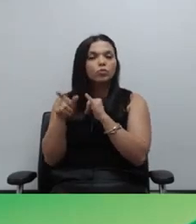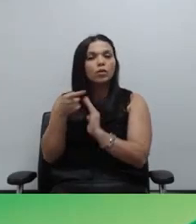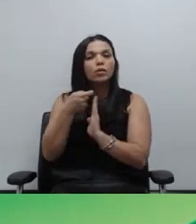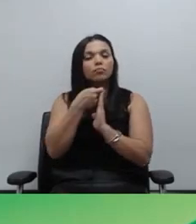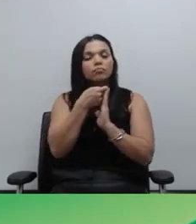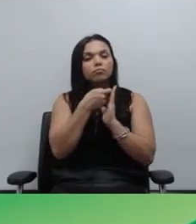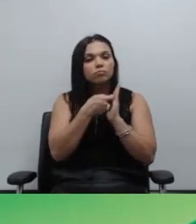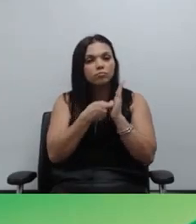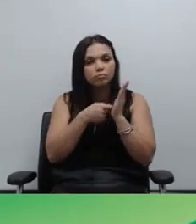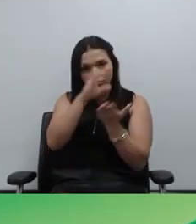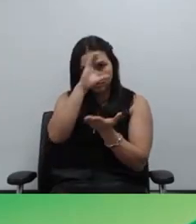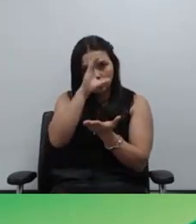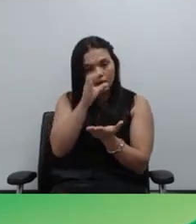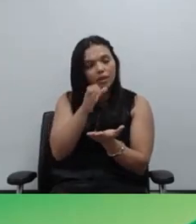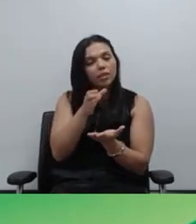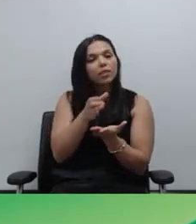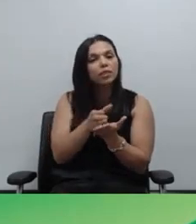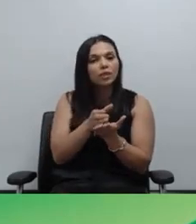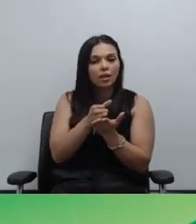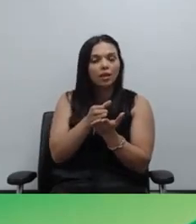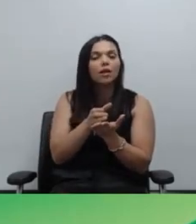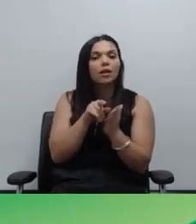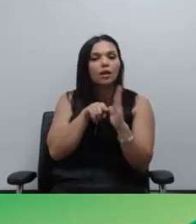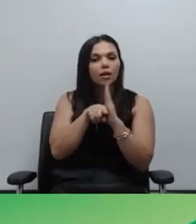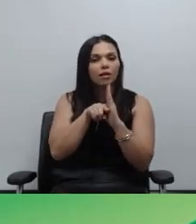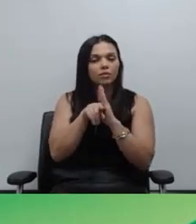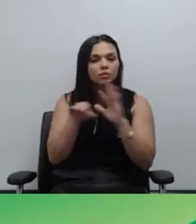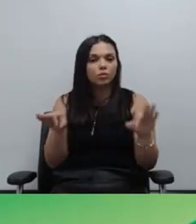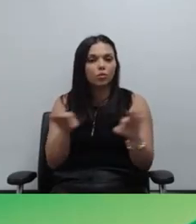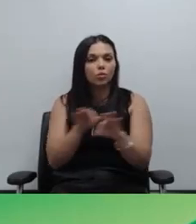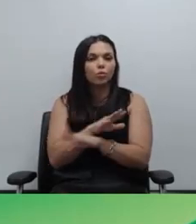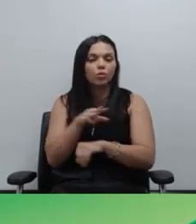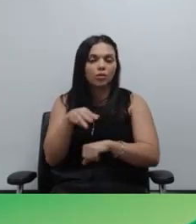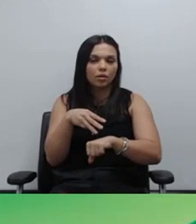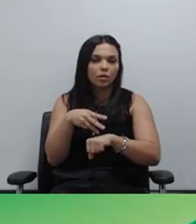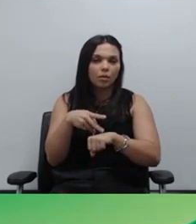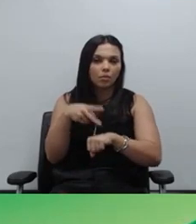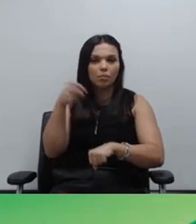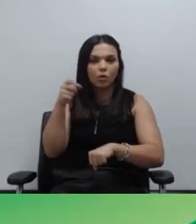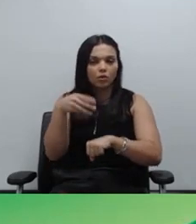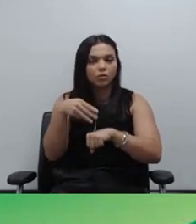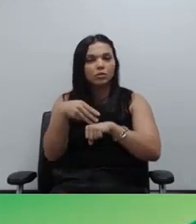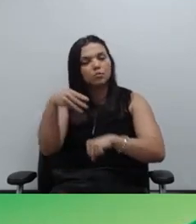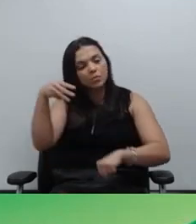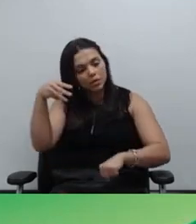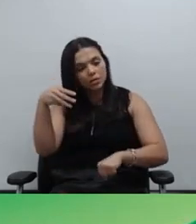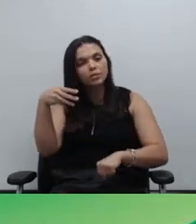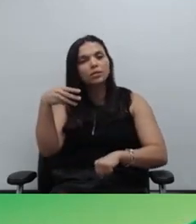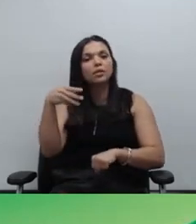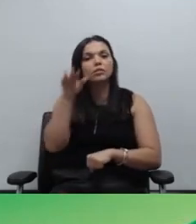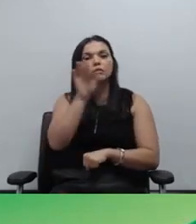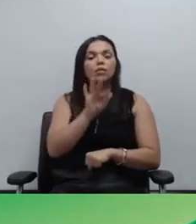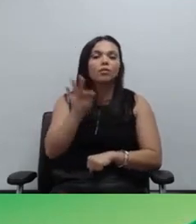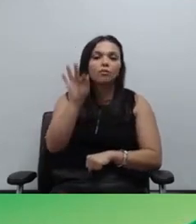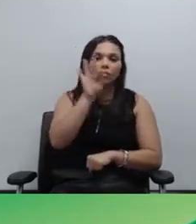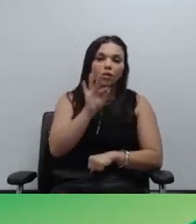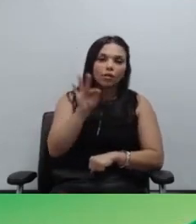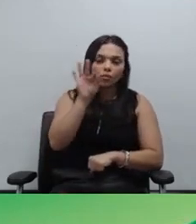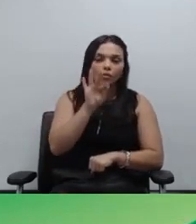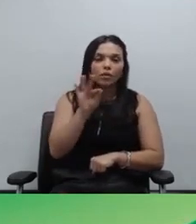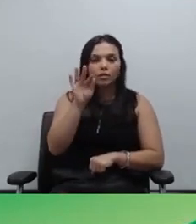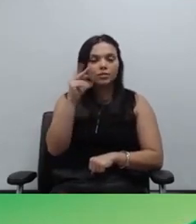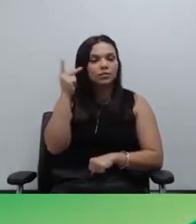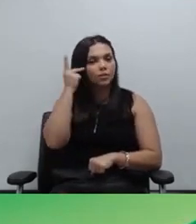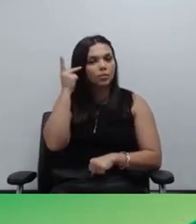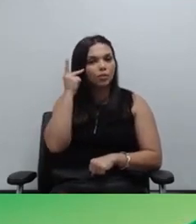da dissertação como requisito para a conclusão do curso de pós-graduação em estrito sensu, nível mestrado, na Faculdade de Direito da Universidade de São